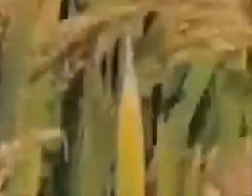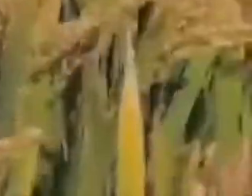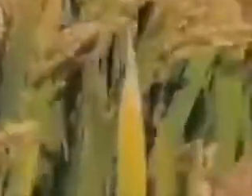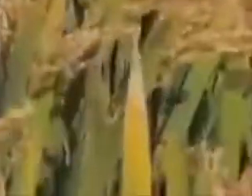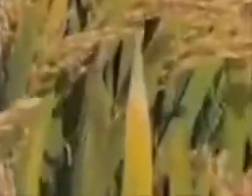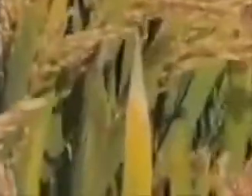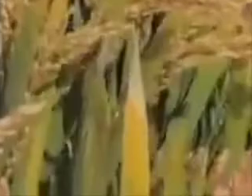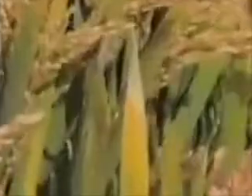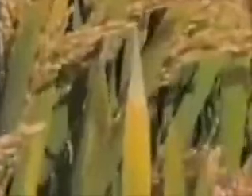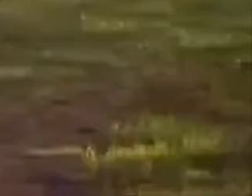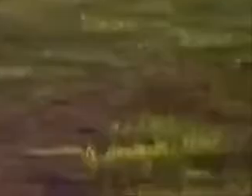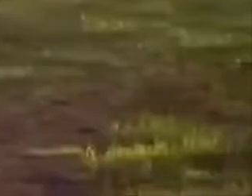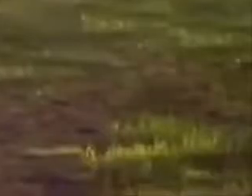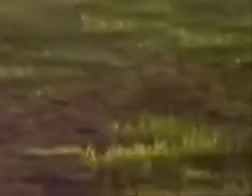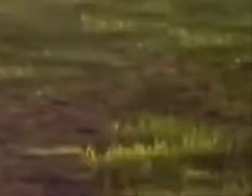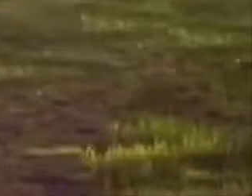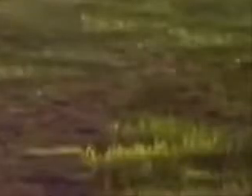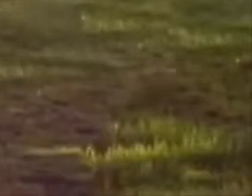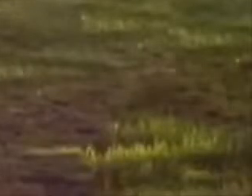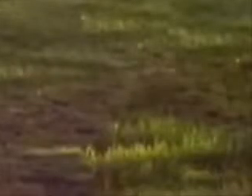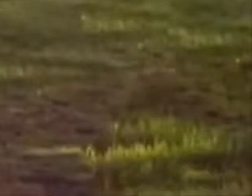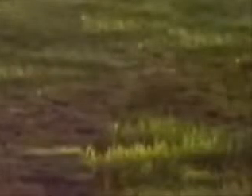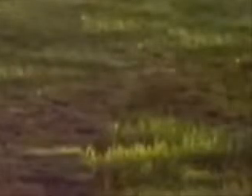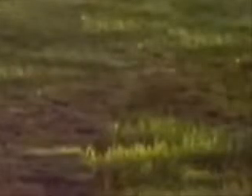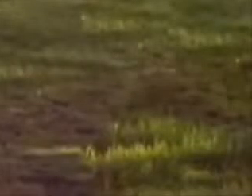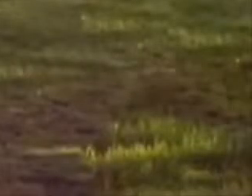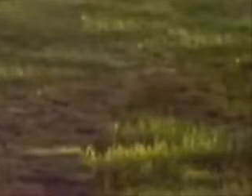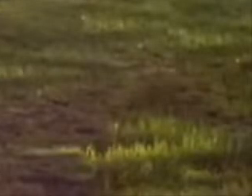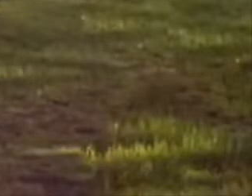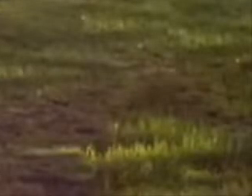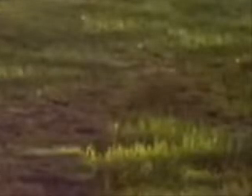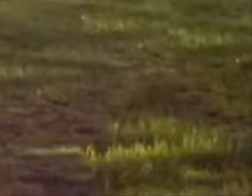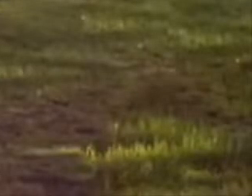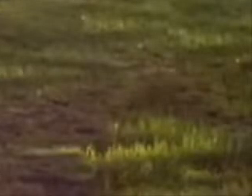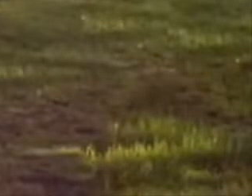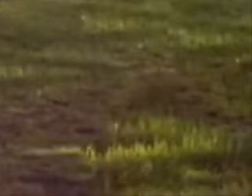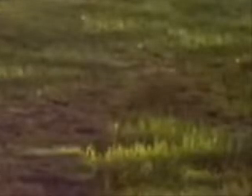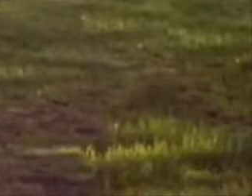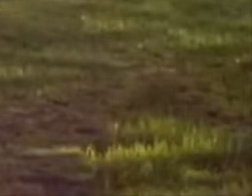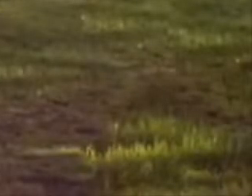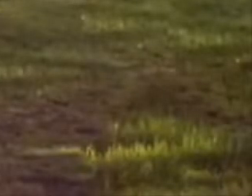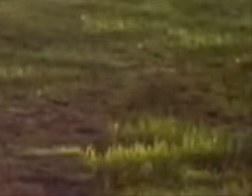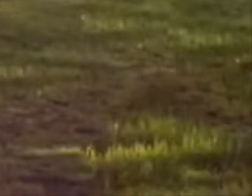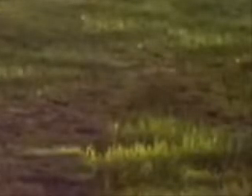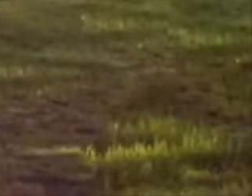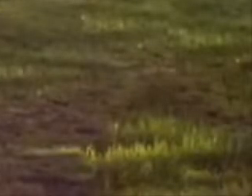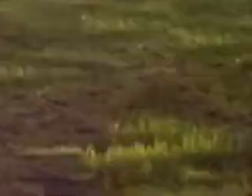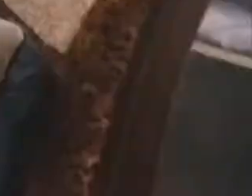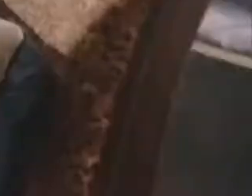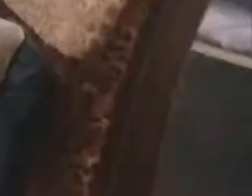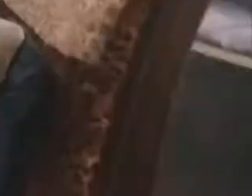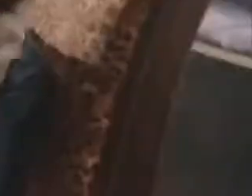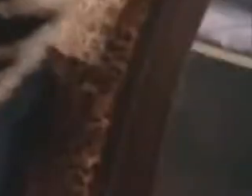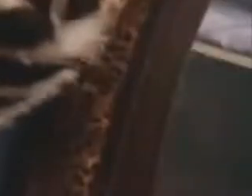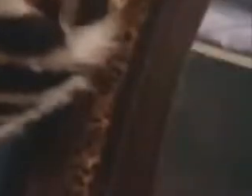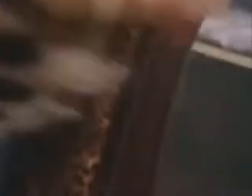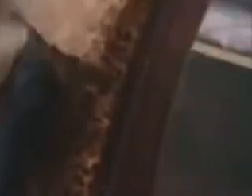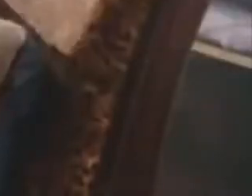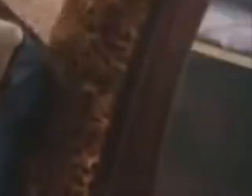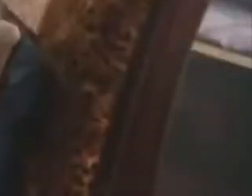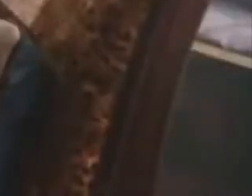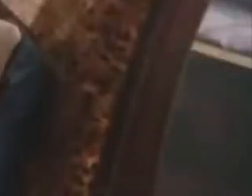Totis! Totis! Aí diz a Shirley: é Totis! Eu digo: não! É Totos! Solta